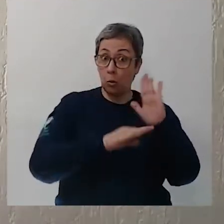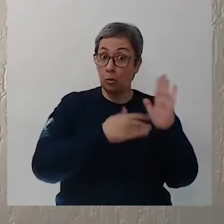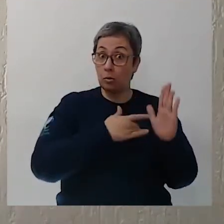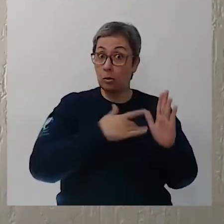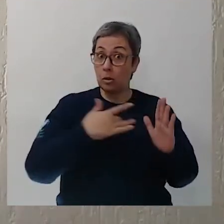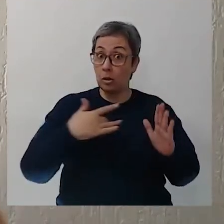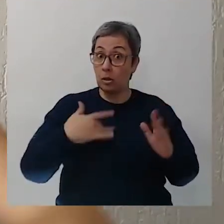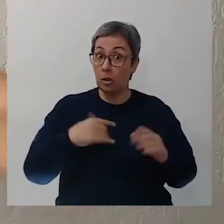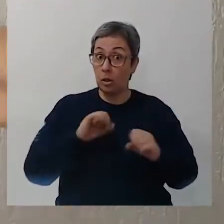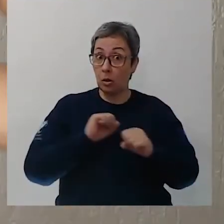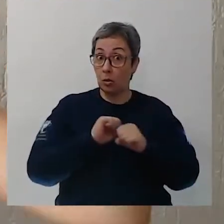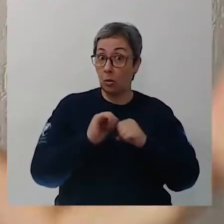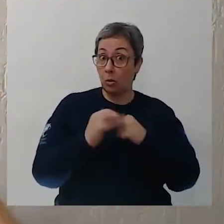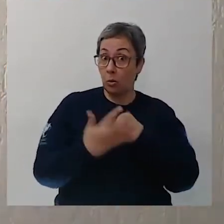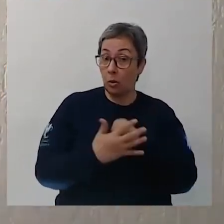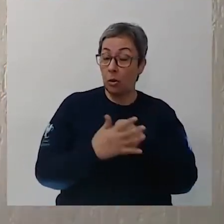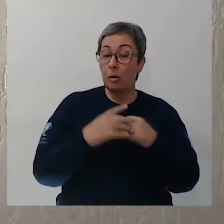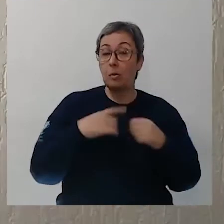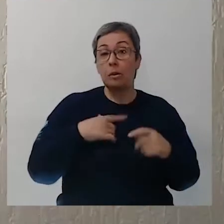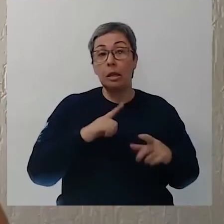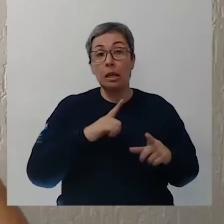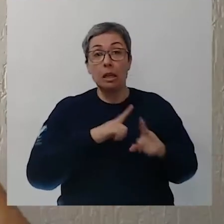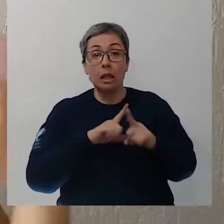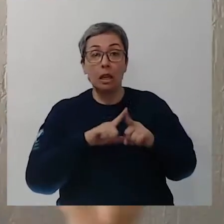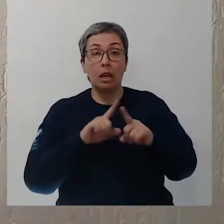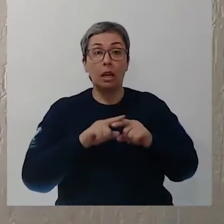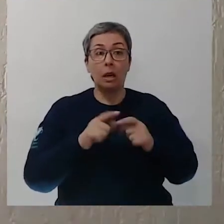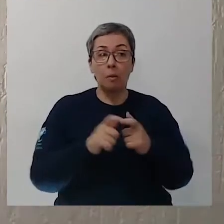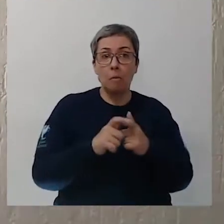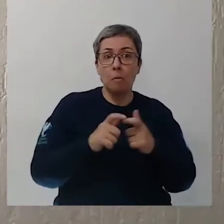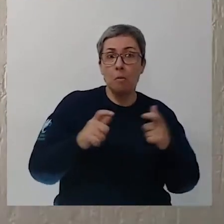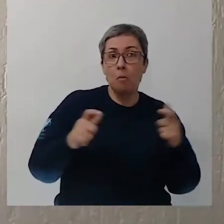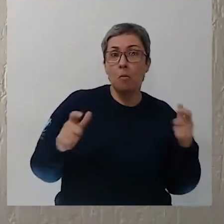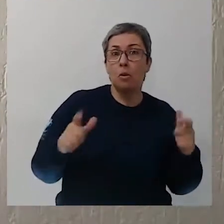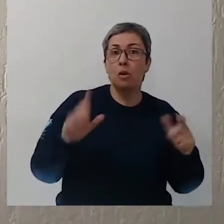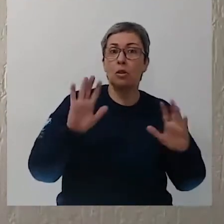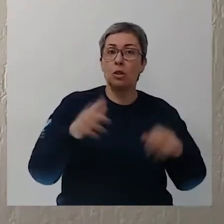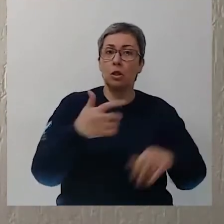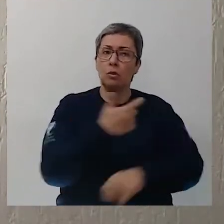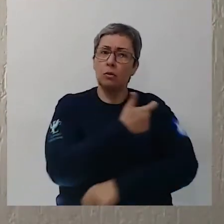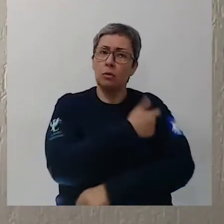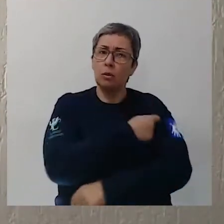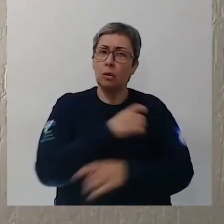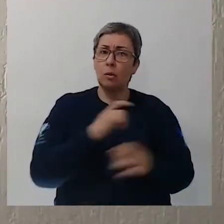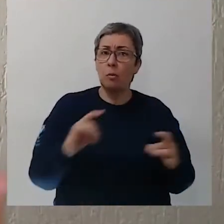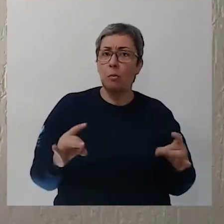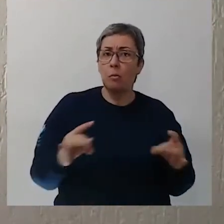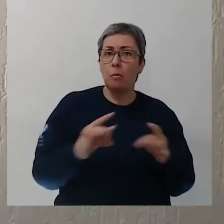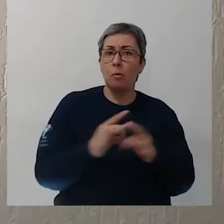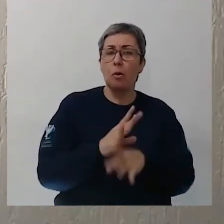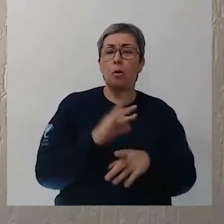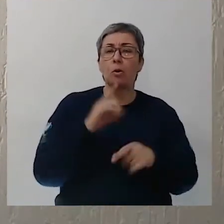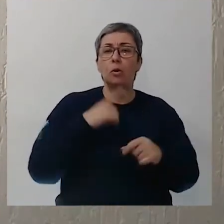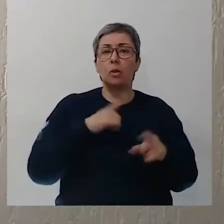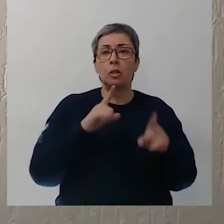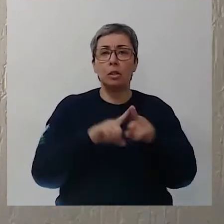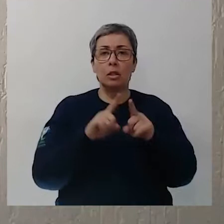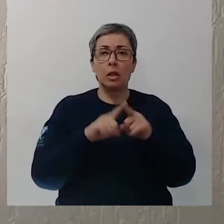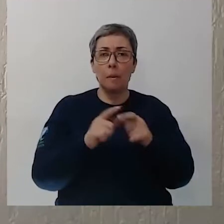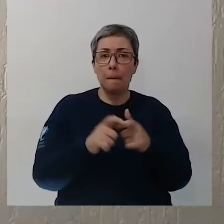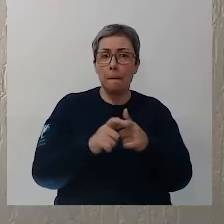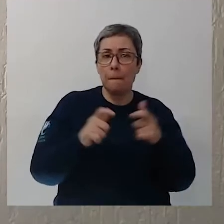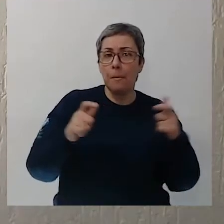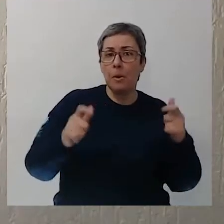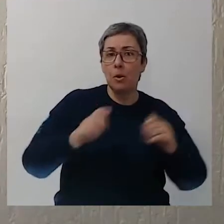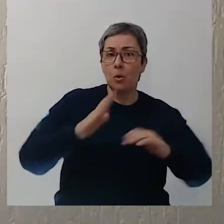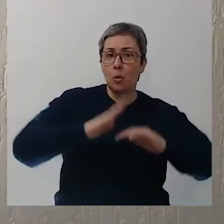Covid-19, né? Por mais que a gente já esteja aí, uma grande parte das pessoas já vacinadas, e a gente já ter voltado, pelo menos a maioria das